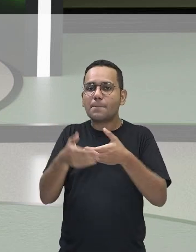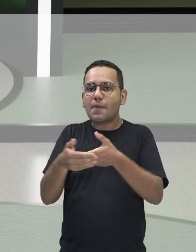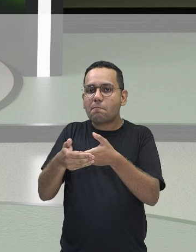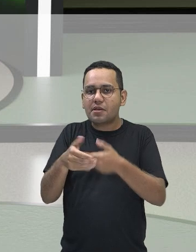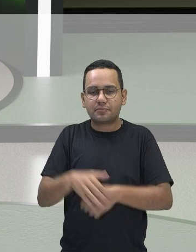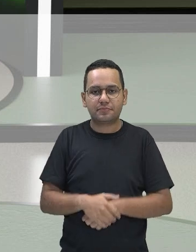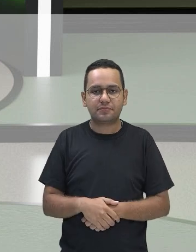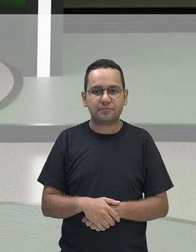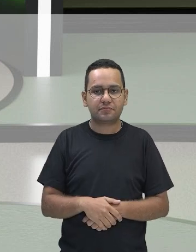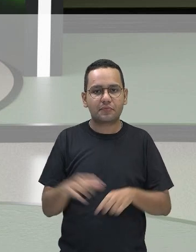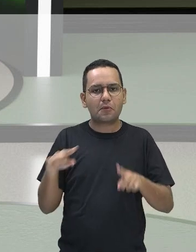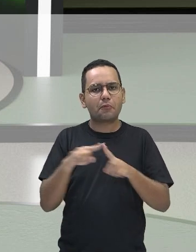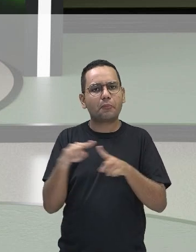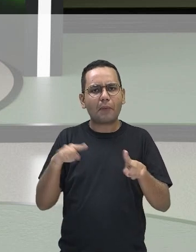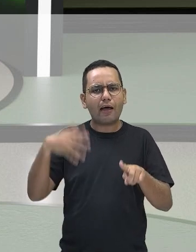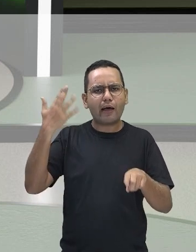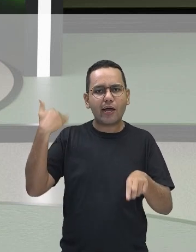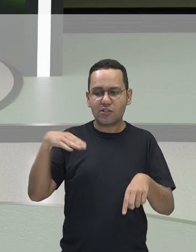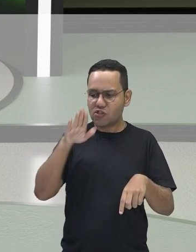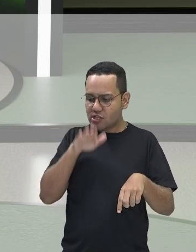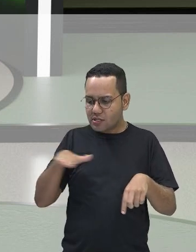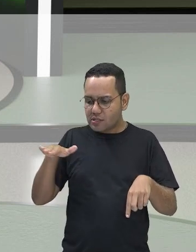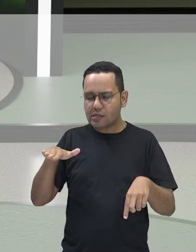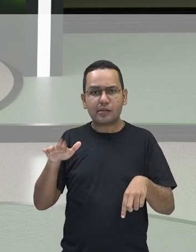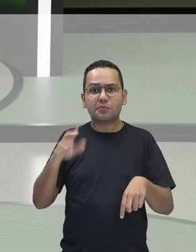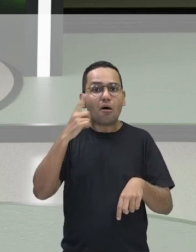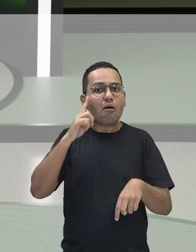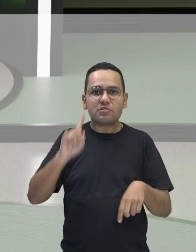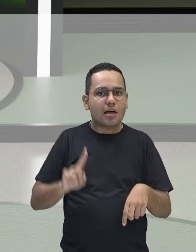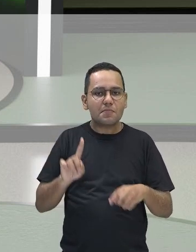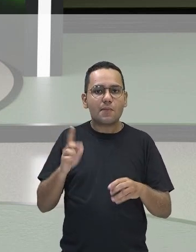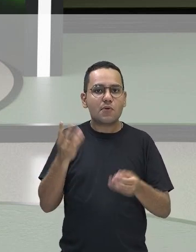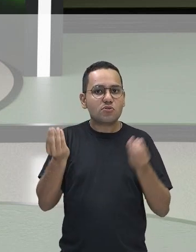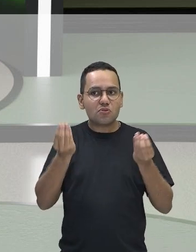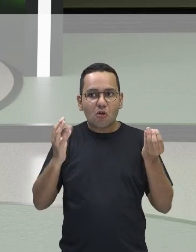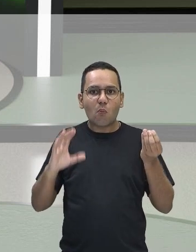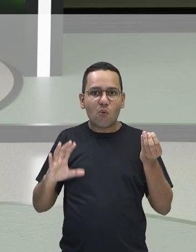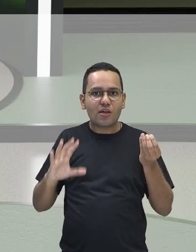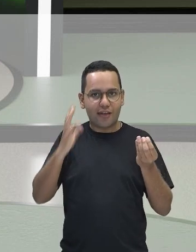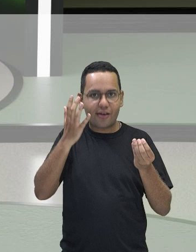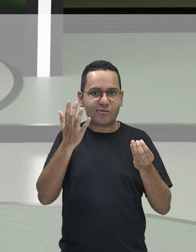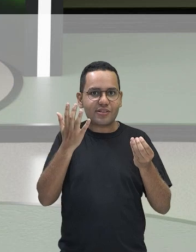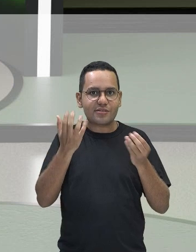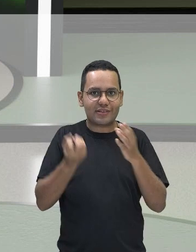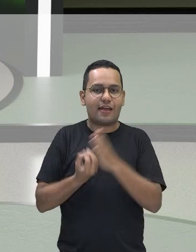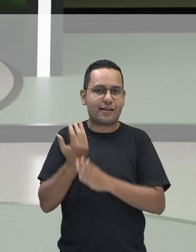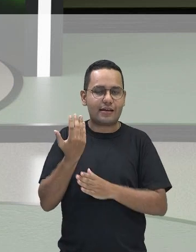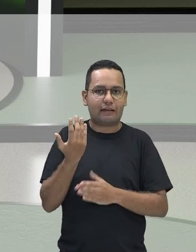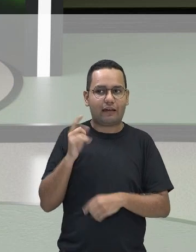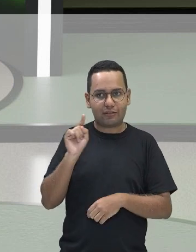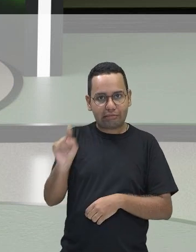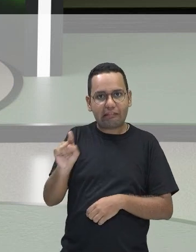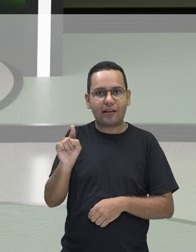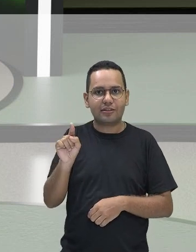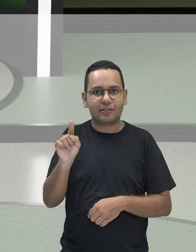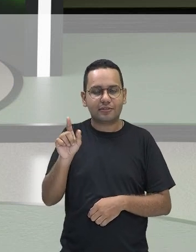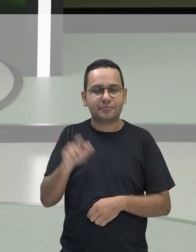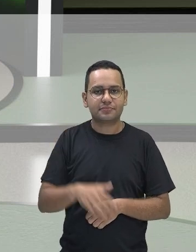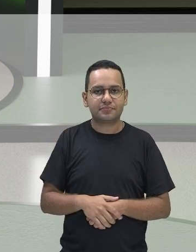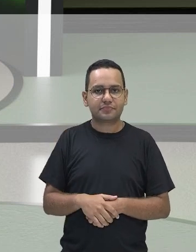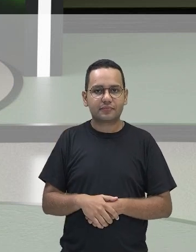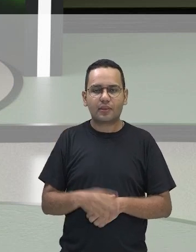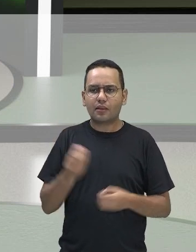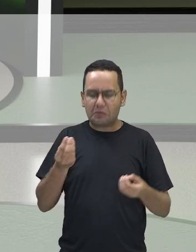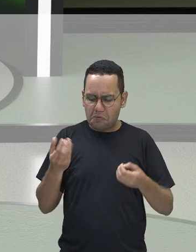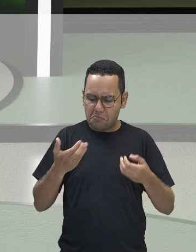vezes ali quando a gente é criança, a gente não tem ideia de como os bebês são originados, né, de onde, como que nós fomos formados,